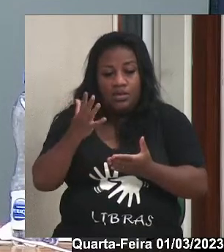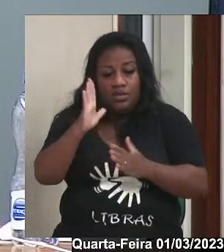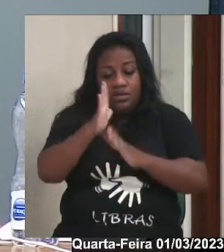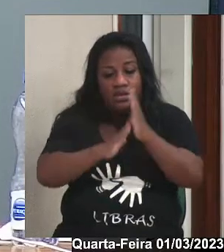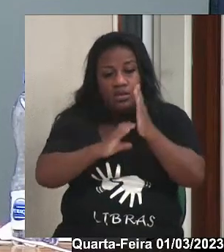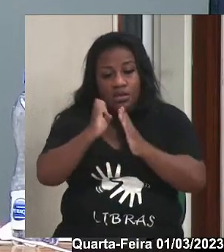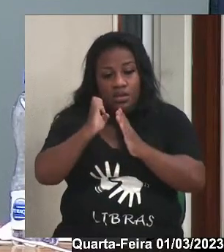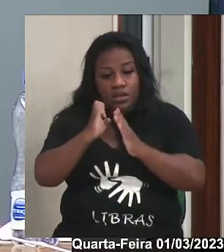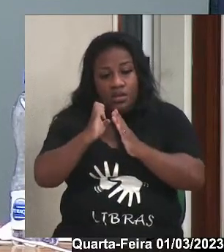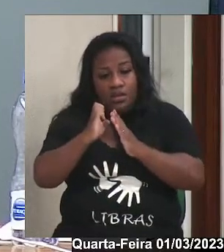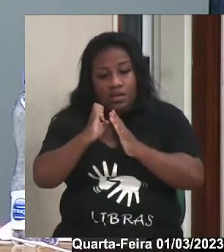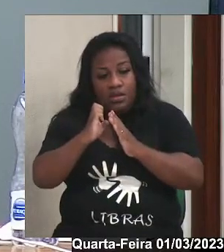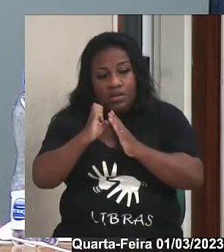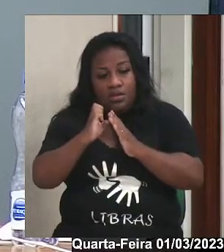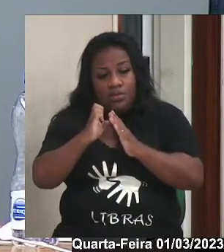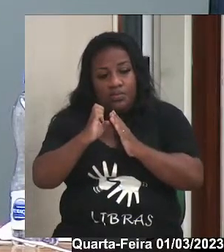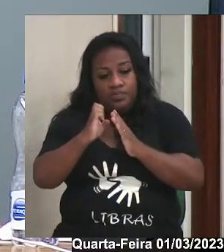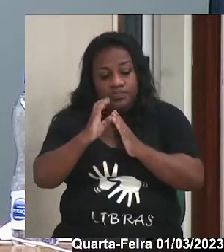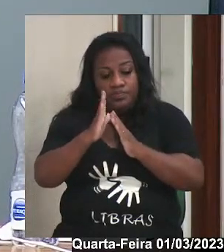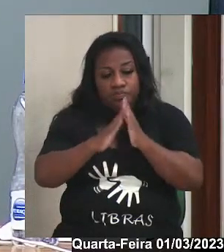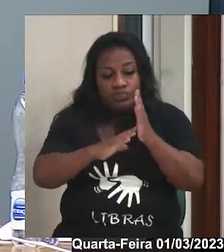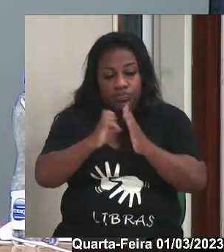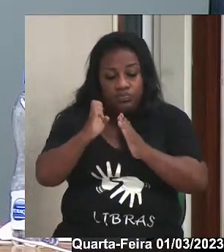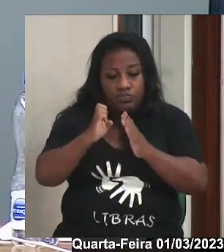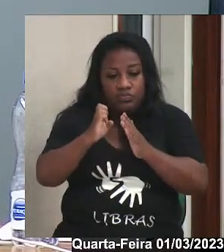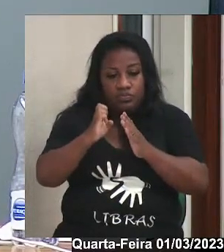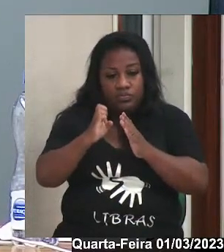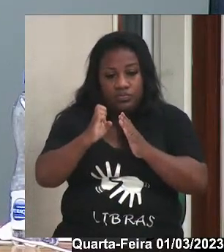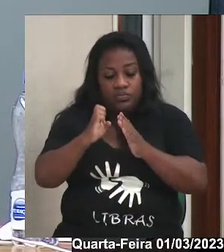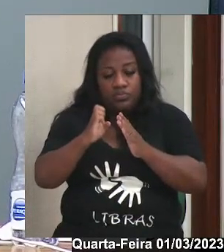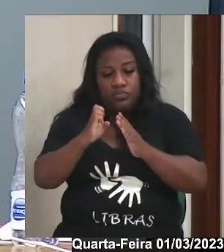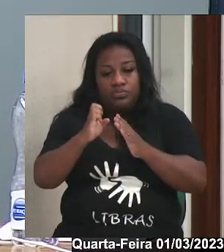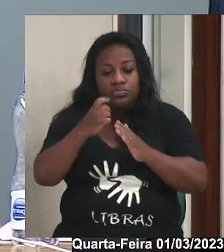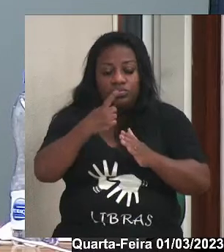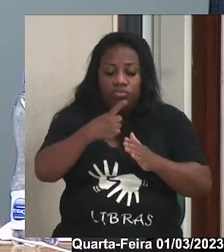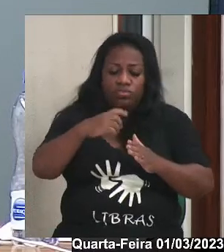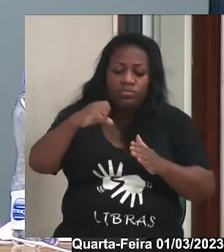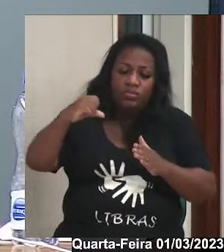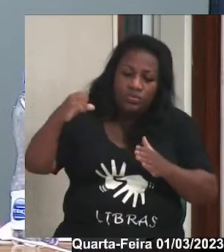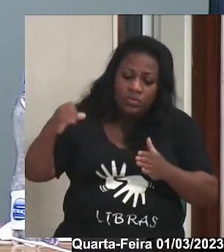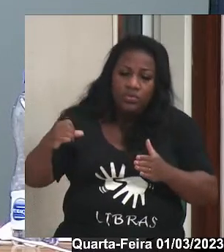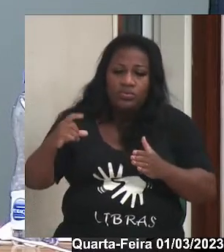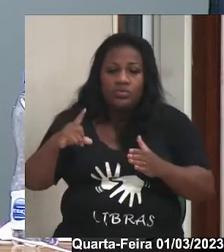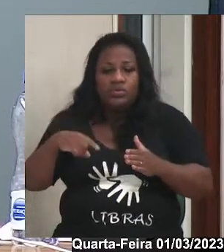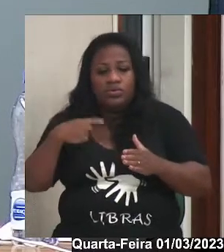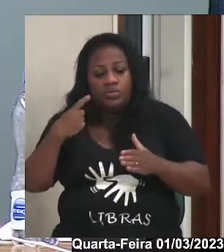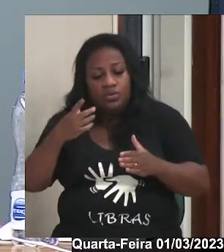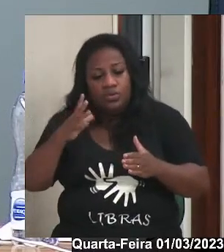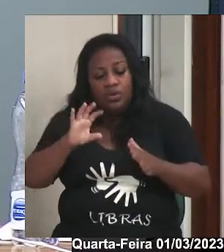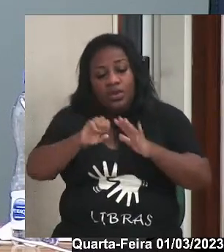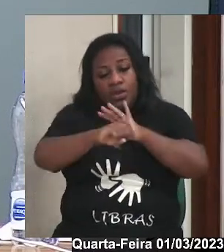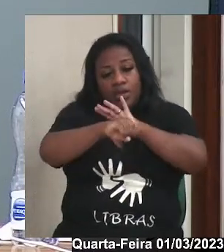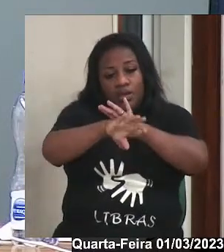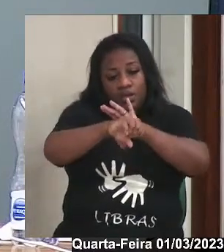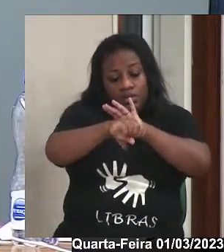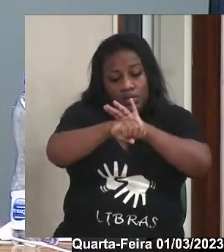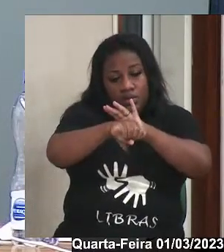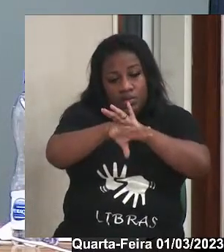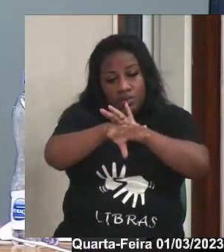Artes, incluindo, e não somente os mais conhecidos, Uber 99, iFood, etc.